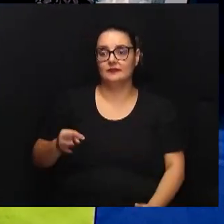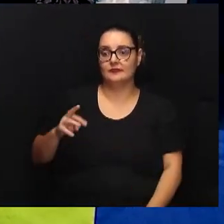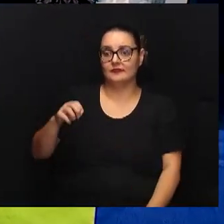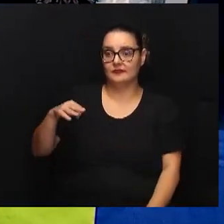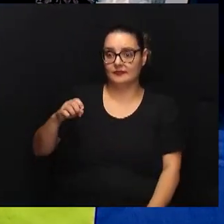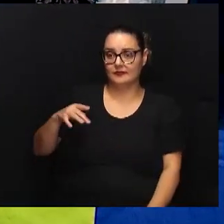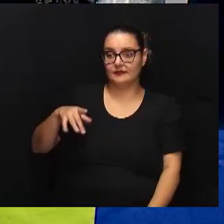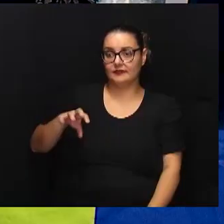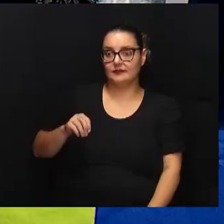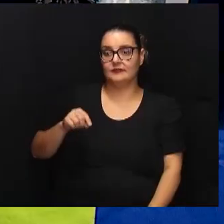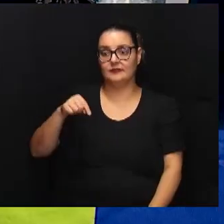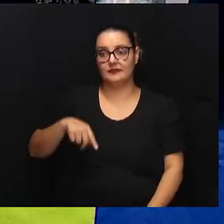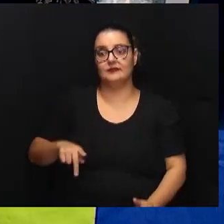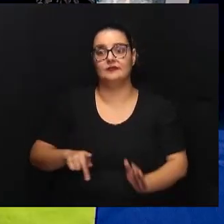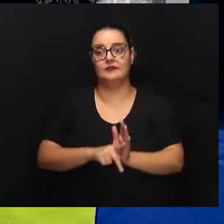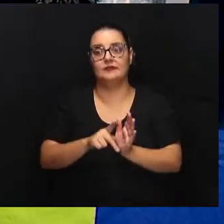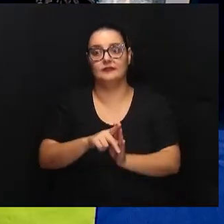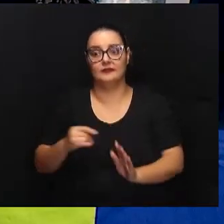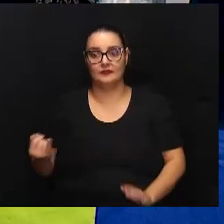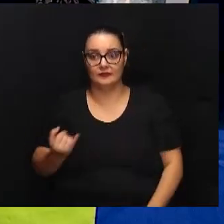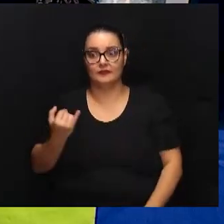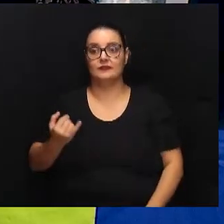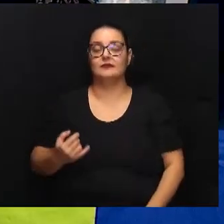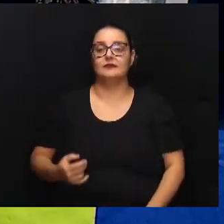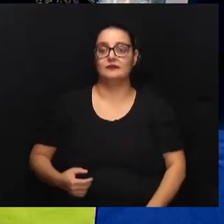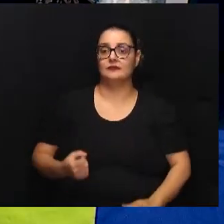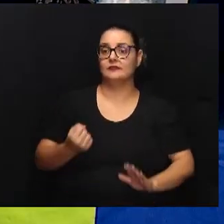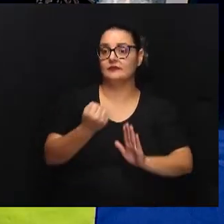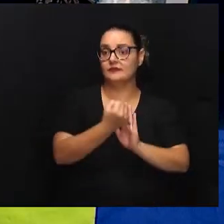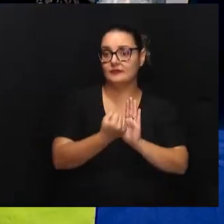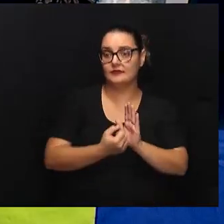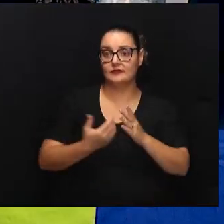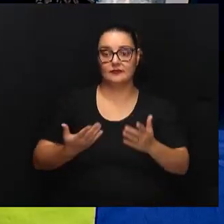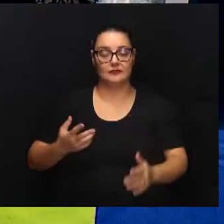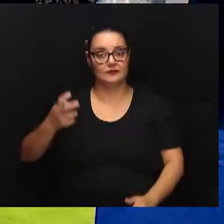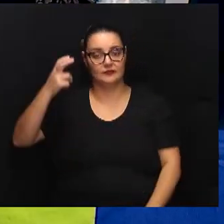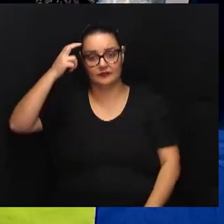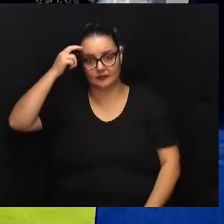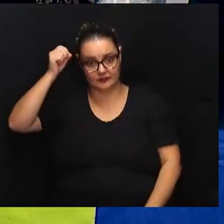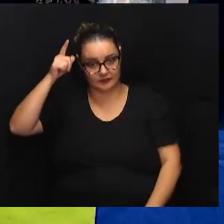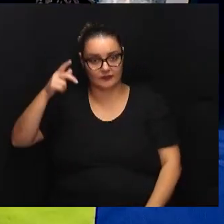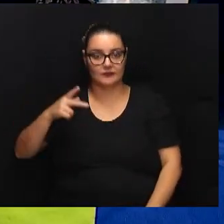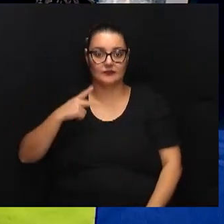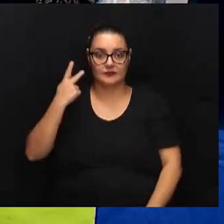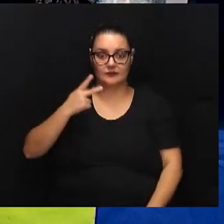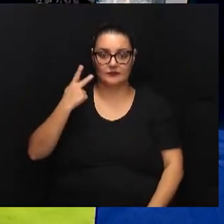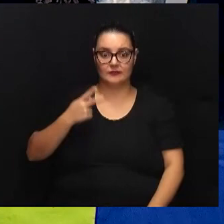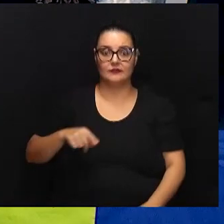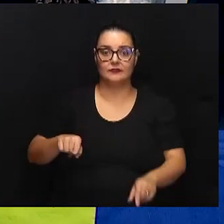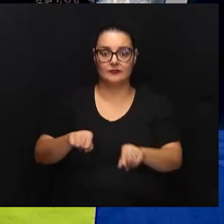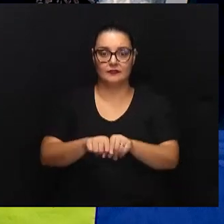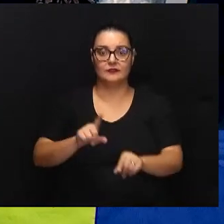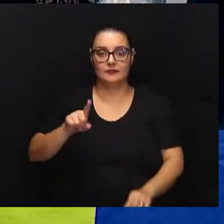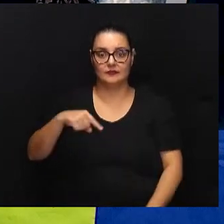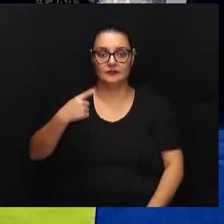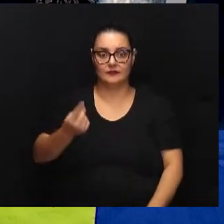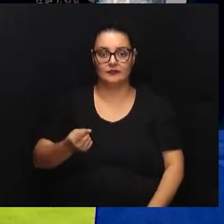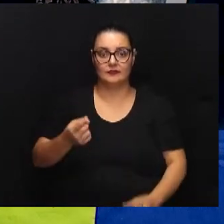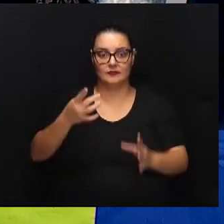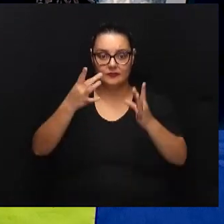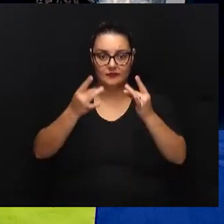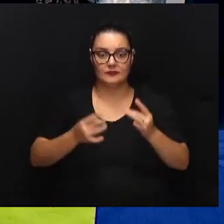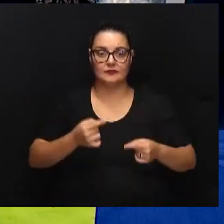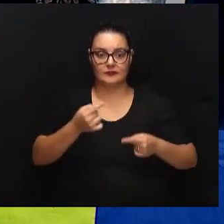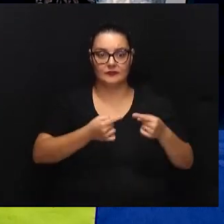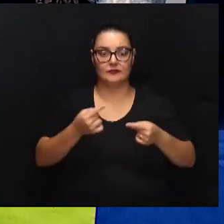pela tramitação desse projeto, que eu acho que é um projeto muito importante, de um valor simbólico, de um valor cultural e de um valor político.